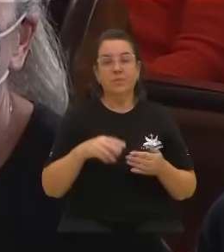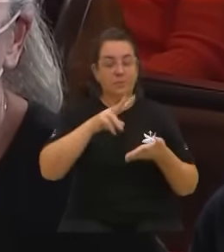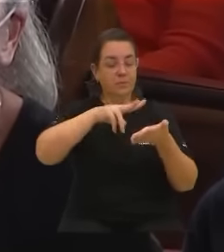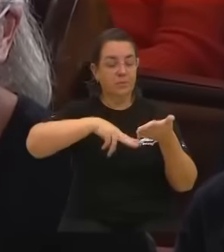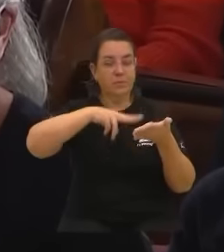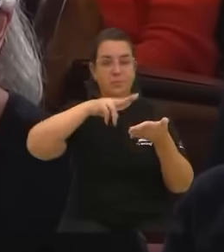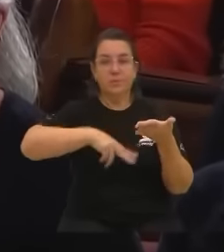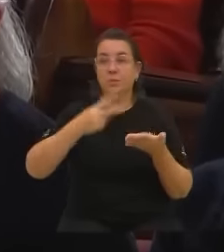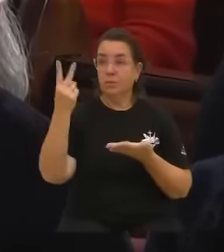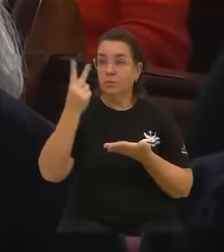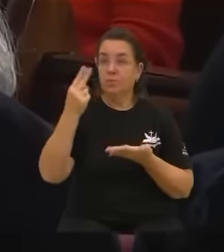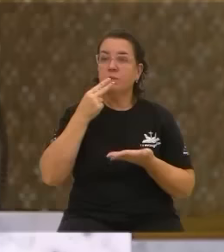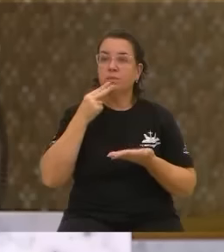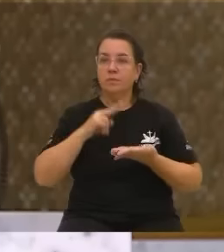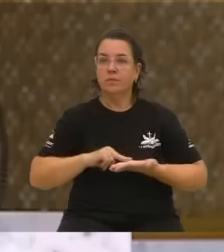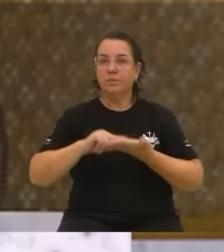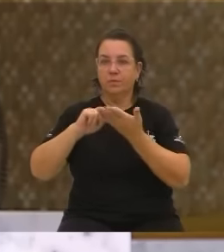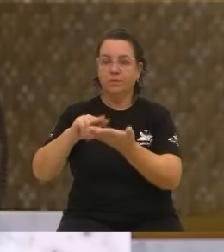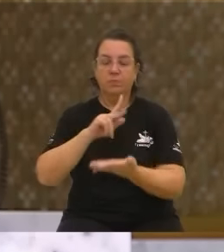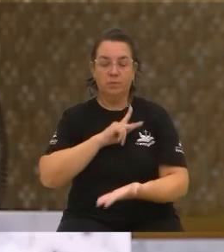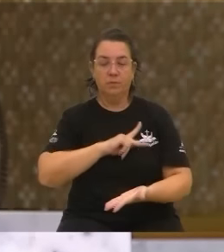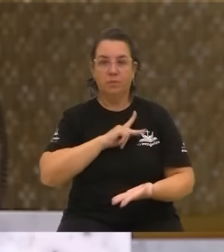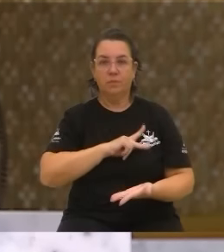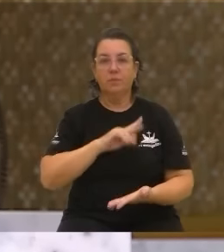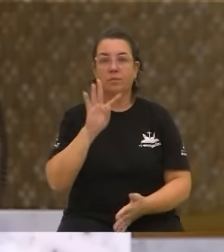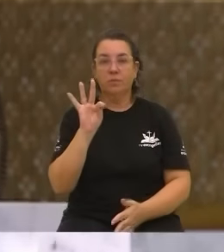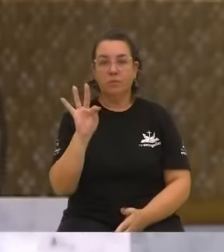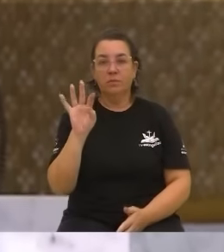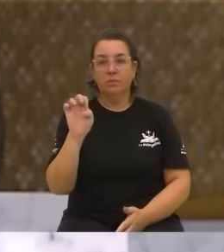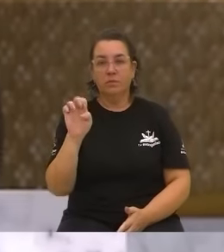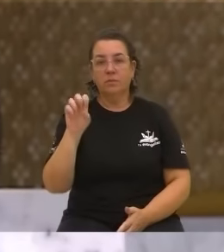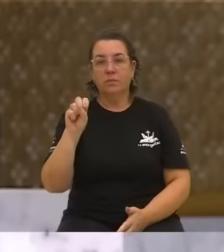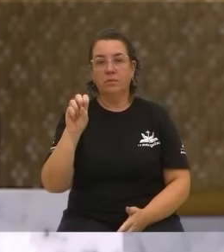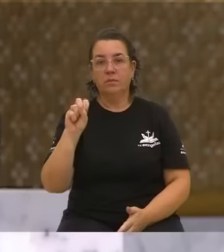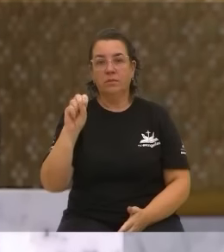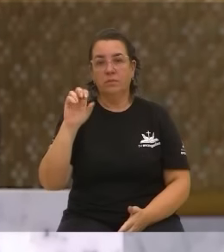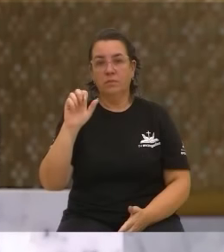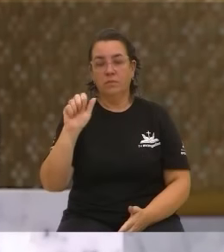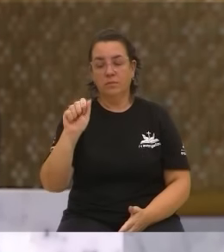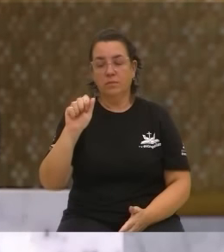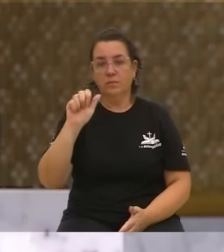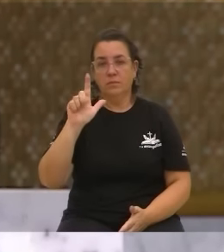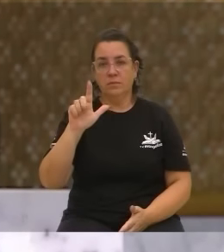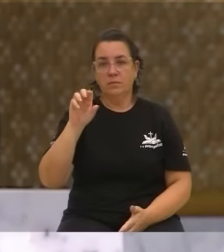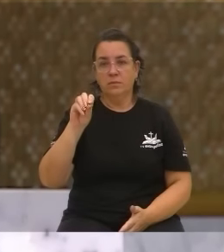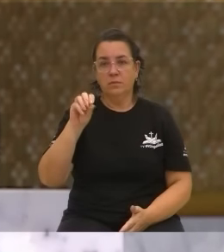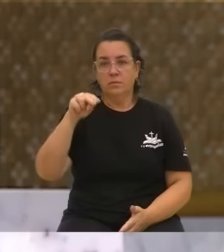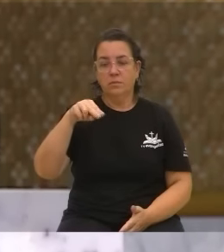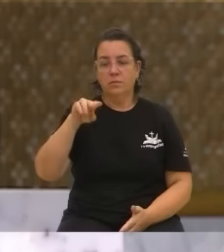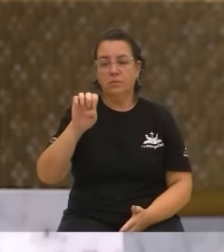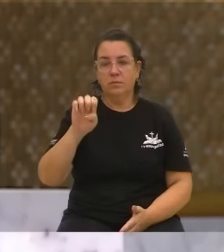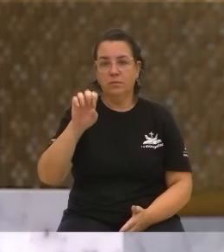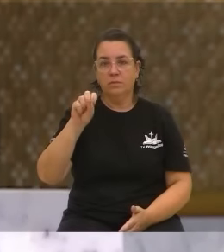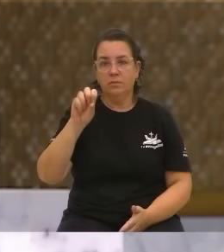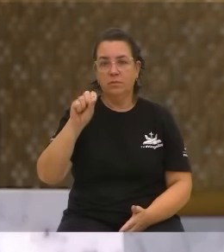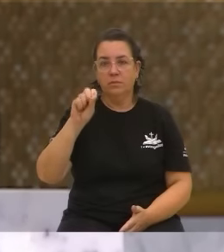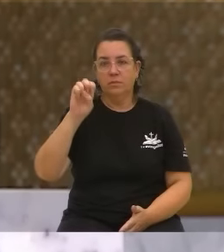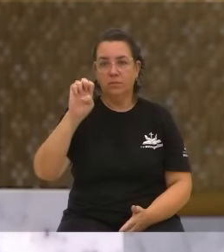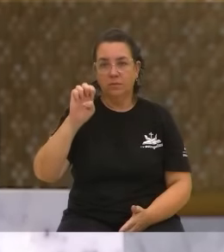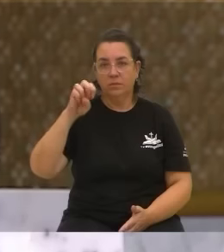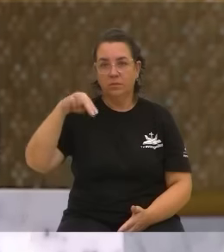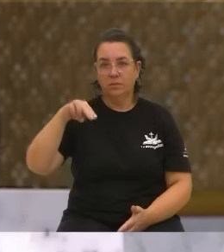Leitura da segunda carta de São Paulo aos Tessalonicenses. Irmãos, não cessamos de rezar